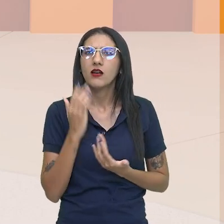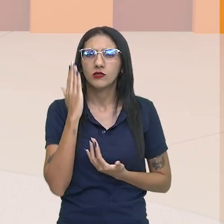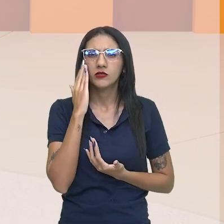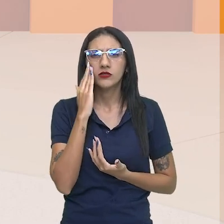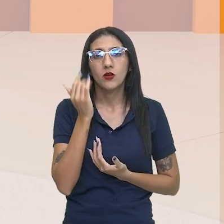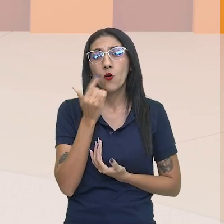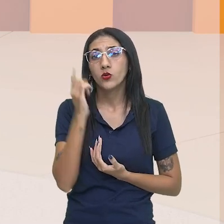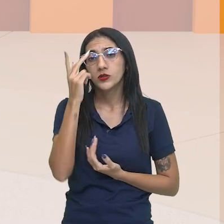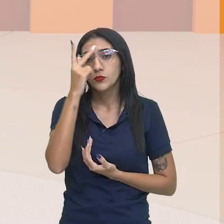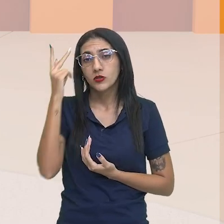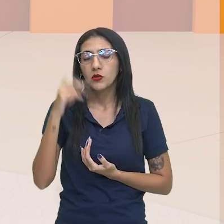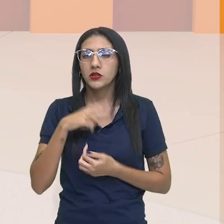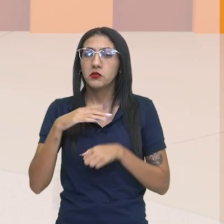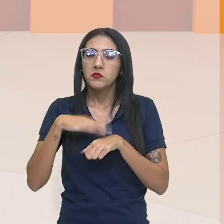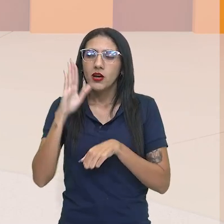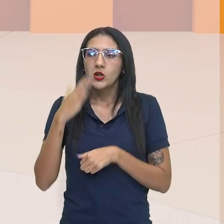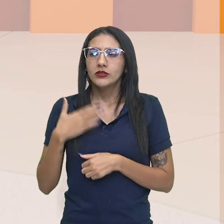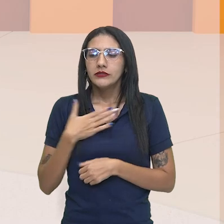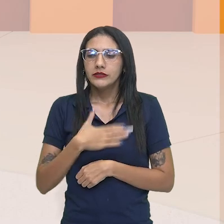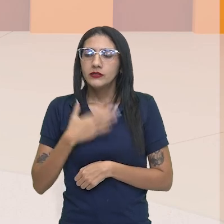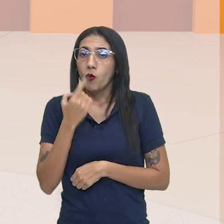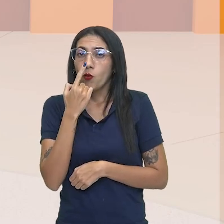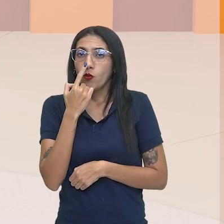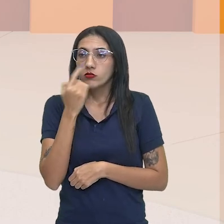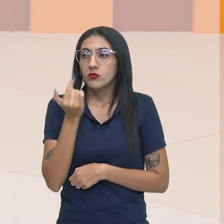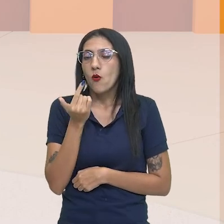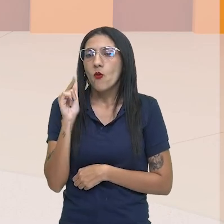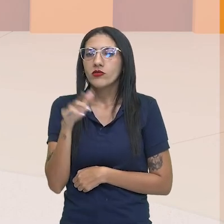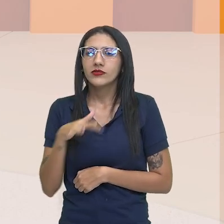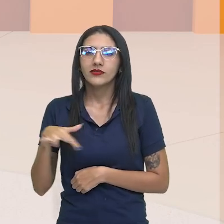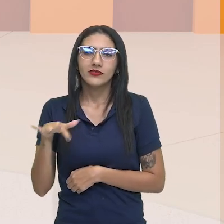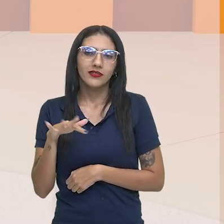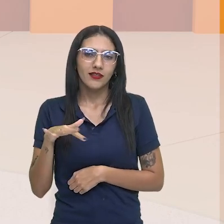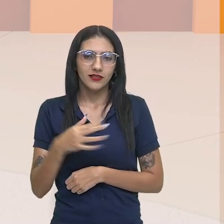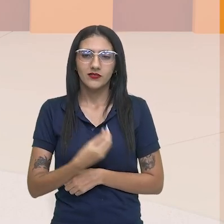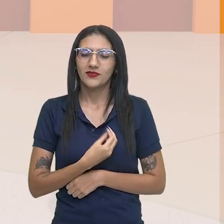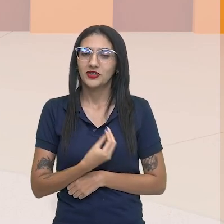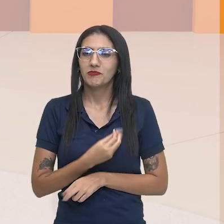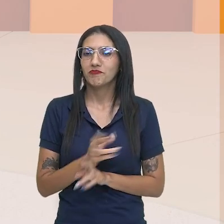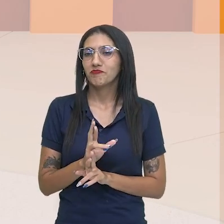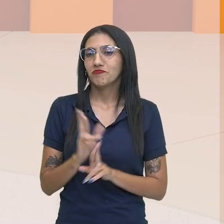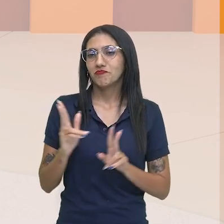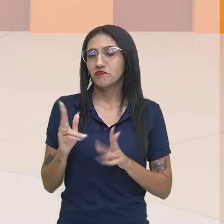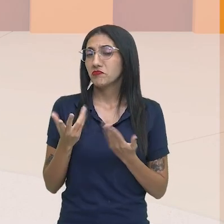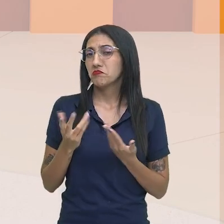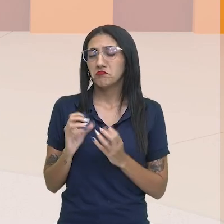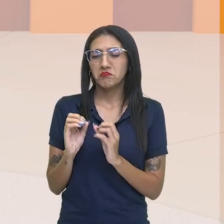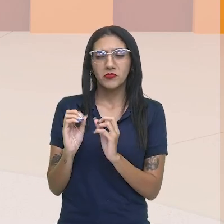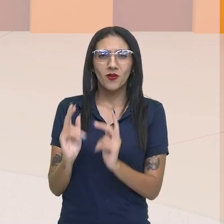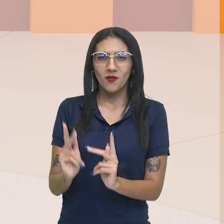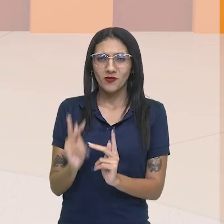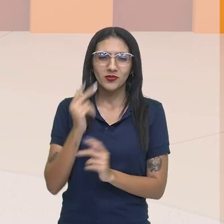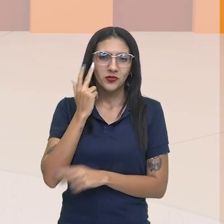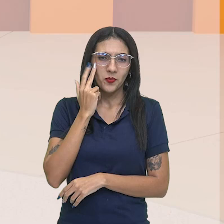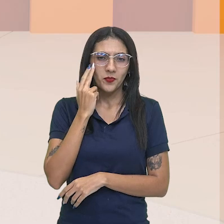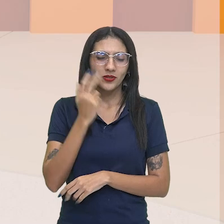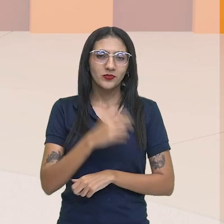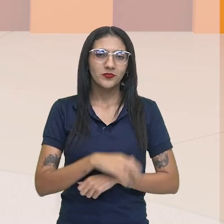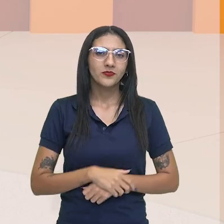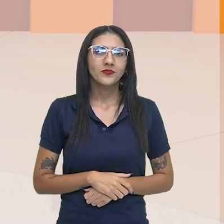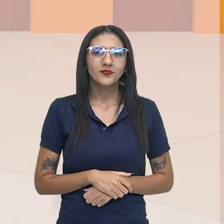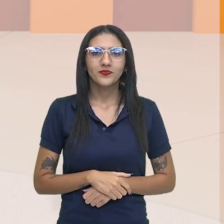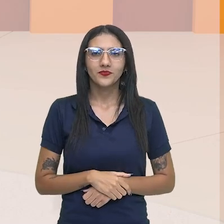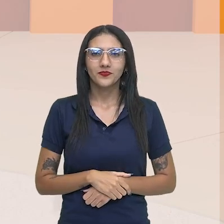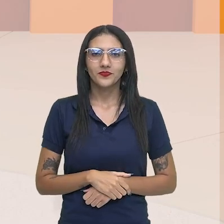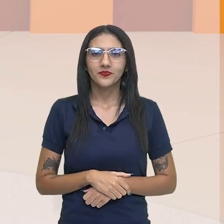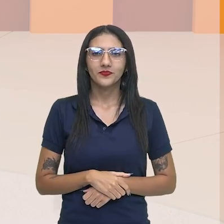pessoas que têm uma preferência muito maior por um outro tipo de ambiente, né? Viver de uma outra forma e tá tudo certo. Pessoal, nesse momento da aula